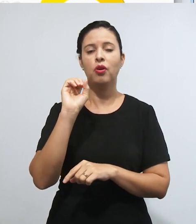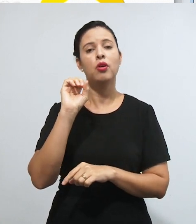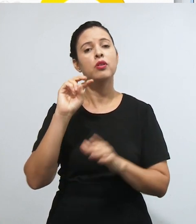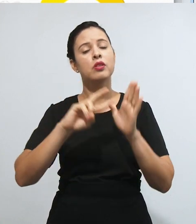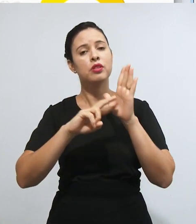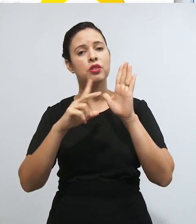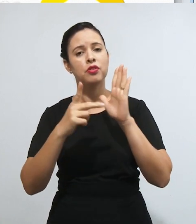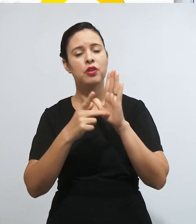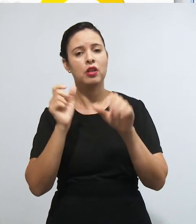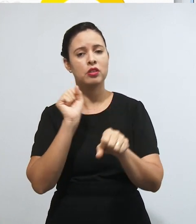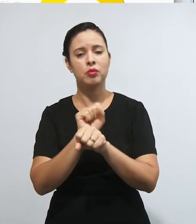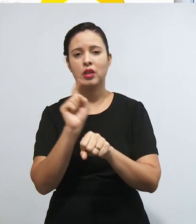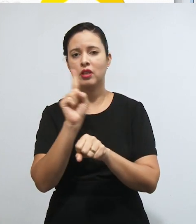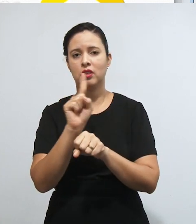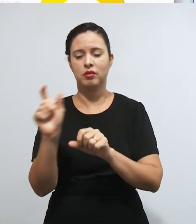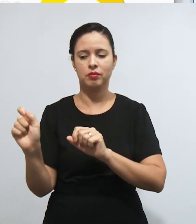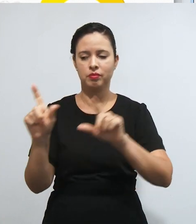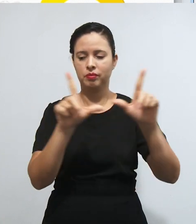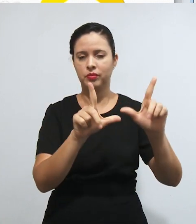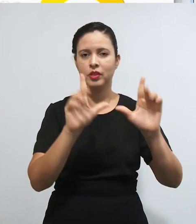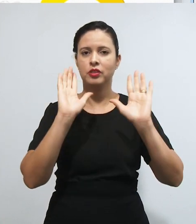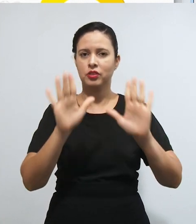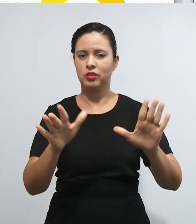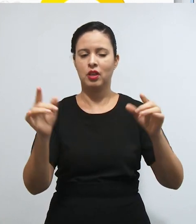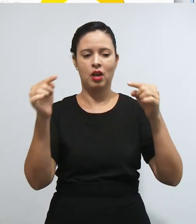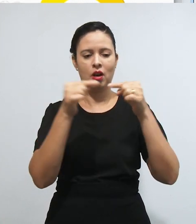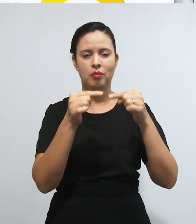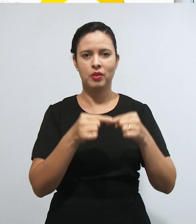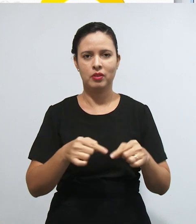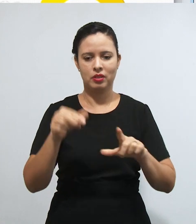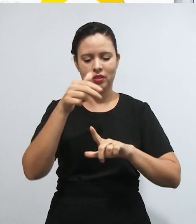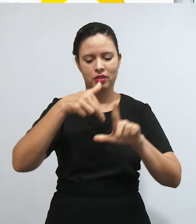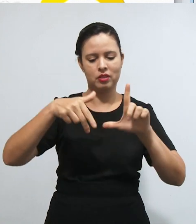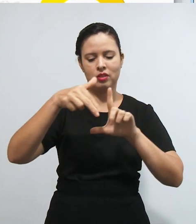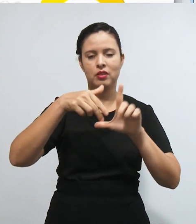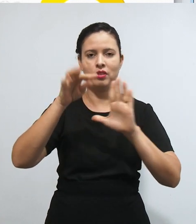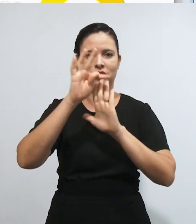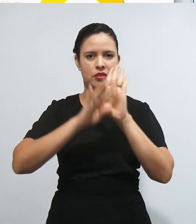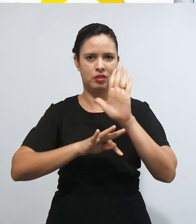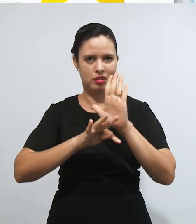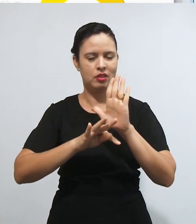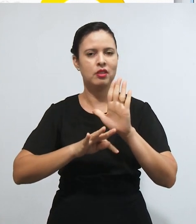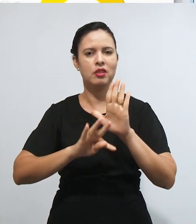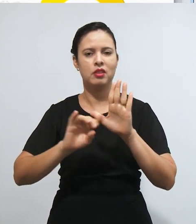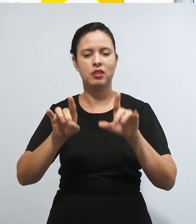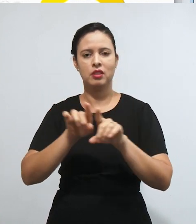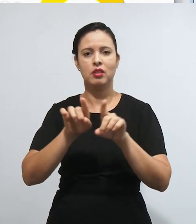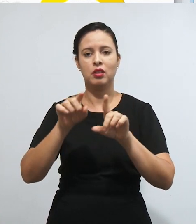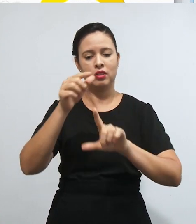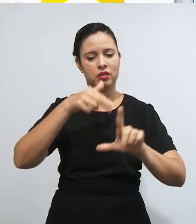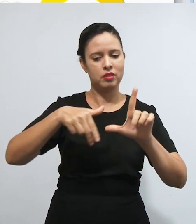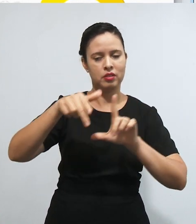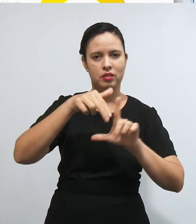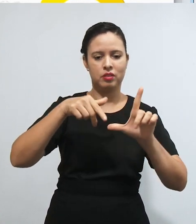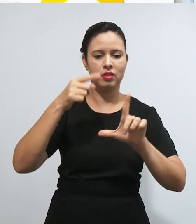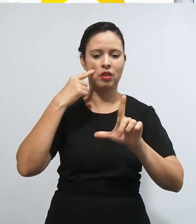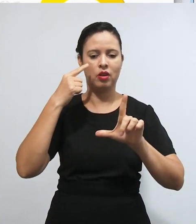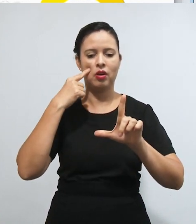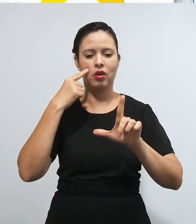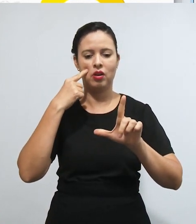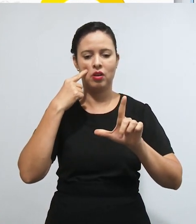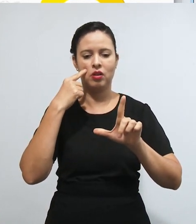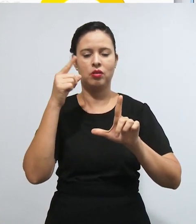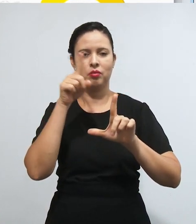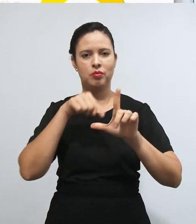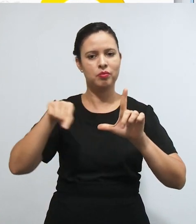Quando eu entrar no slide, ele já vai aplicar a animação de entrada para esse texto e as animações também para as elipses. Ó.